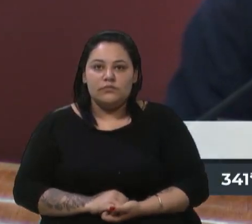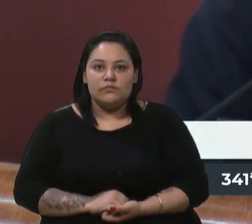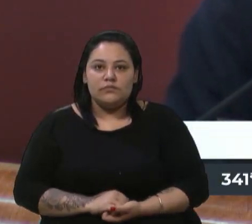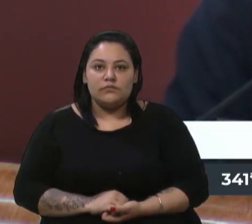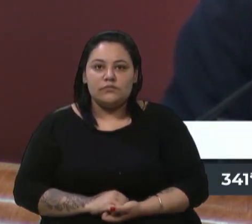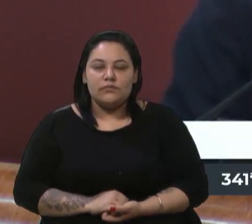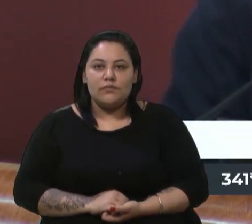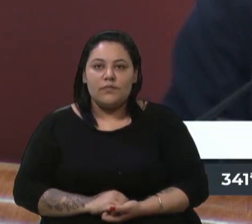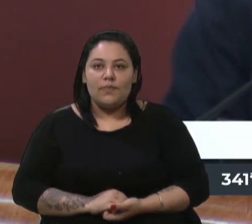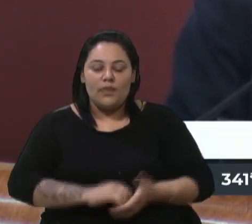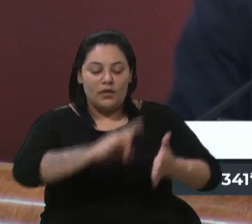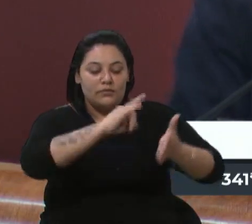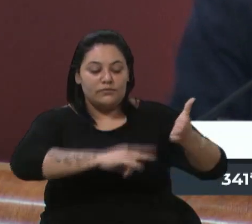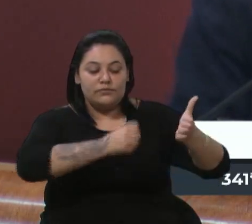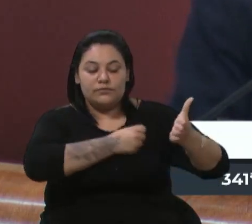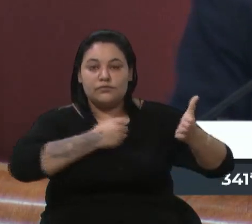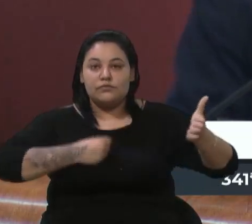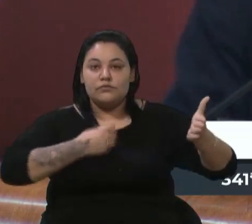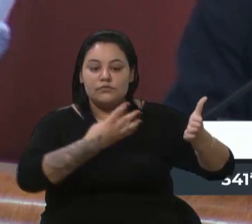Requerimento número